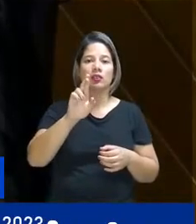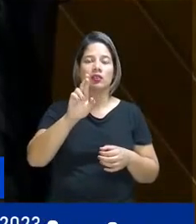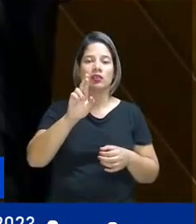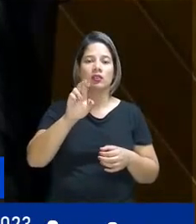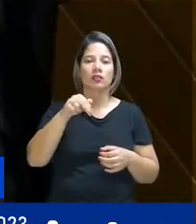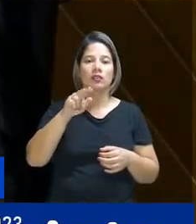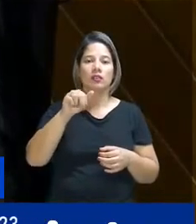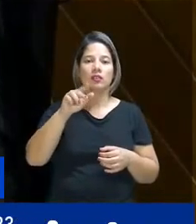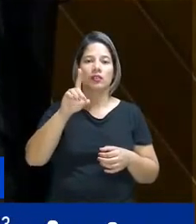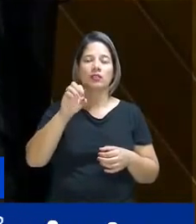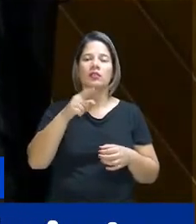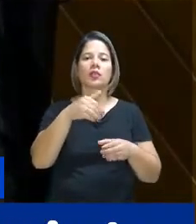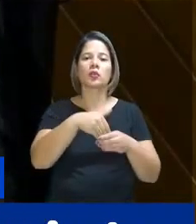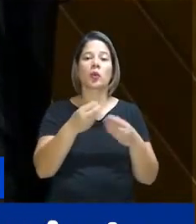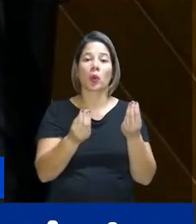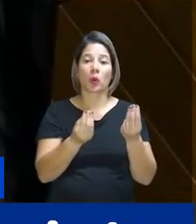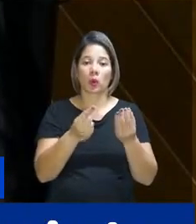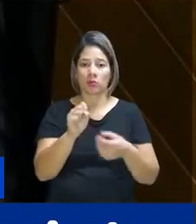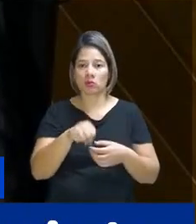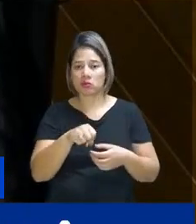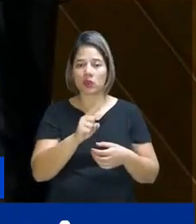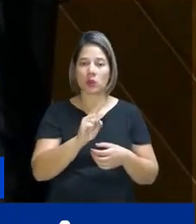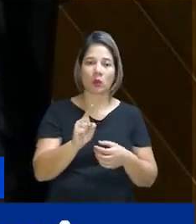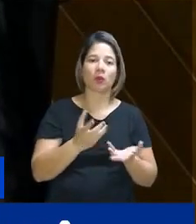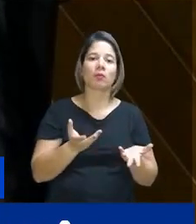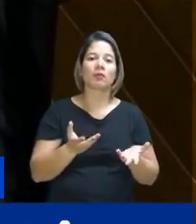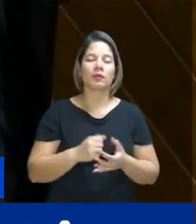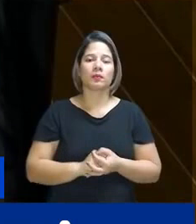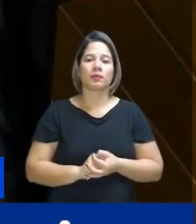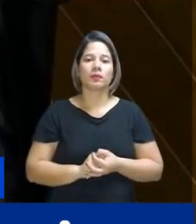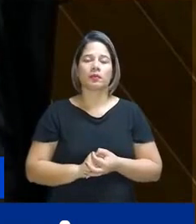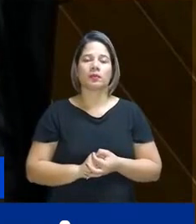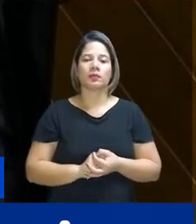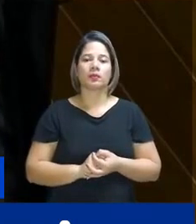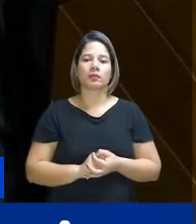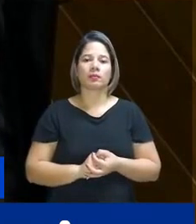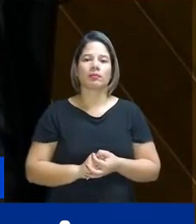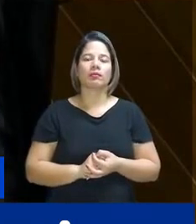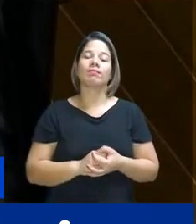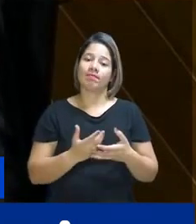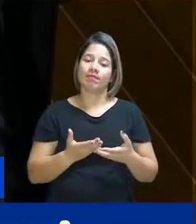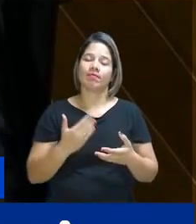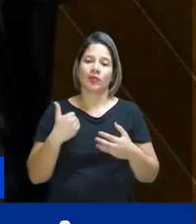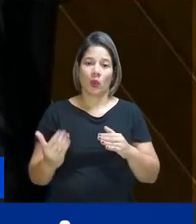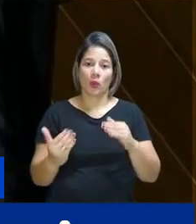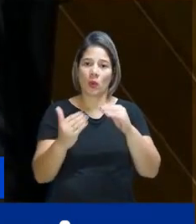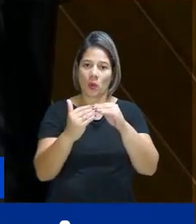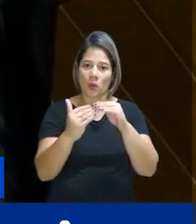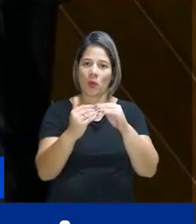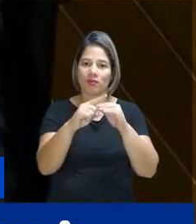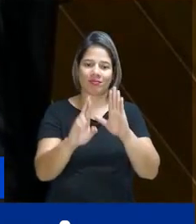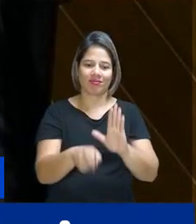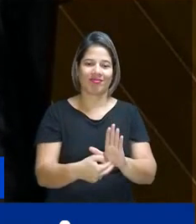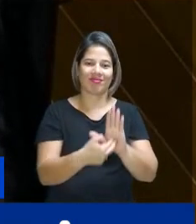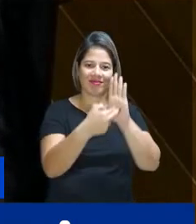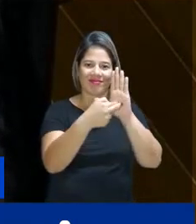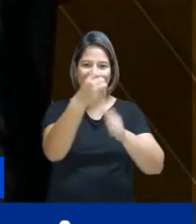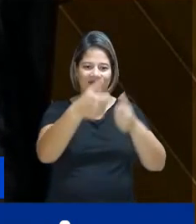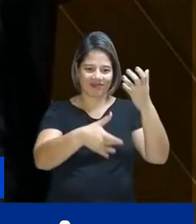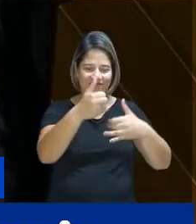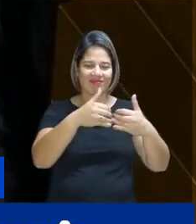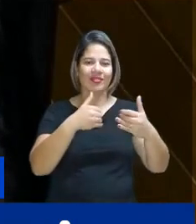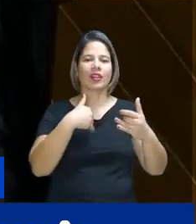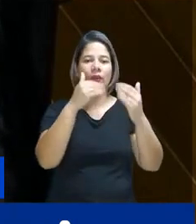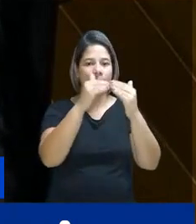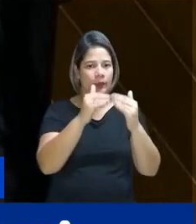Excelentíssimo senhor presidente, eu vou Foco acompanhar no juiz de inteiramente o direito Carlos voto do Fernando, de pele relator, parda, cabelos grisalhos, usa porque óculos